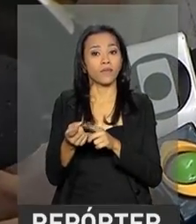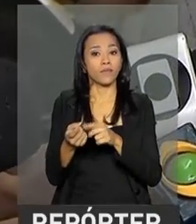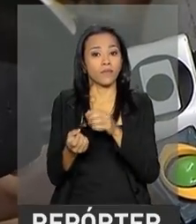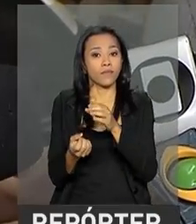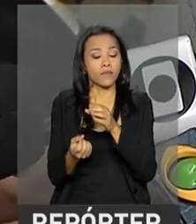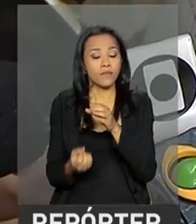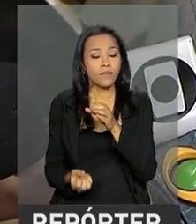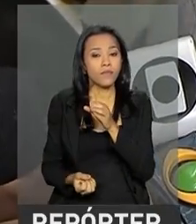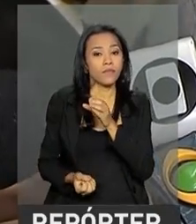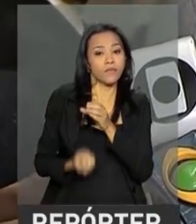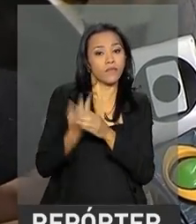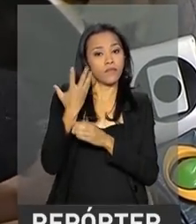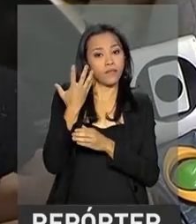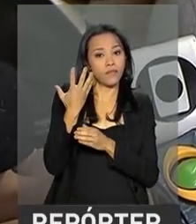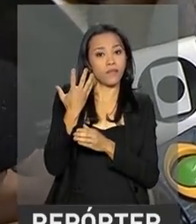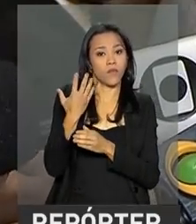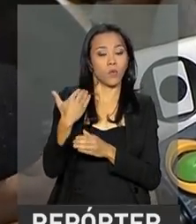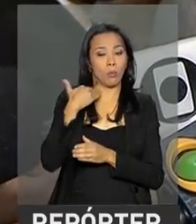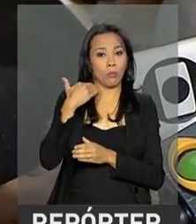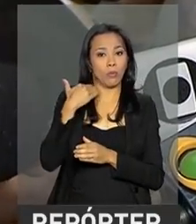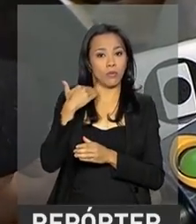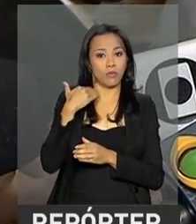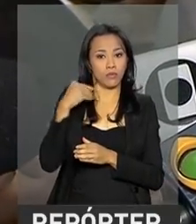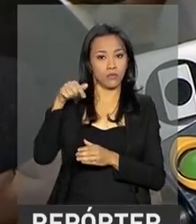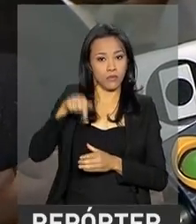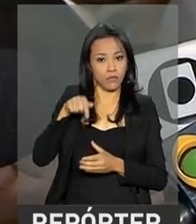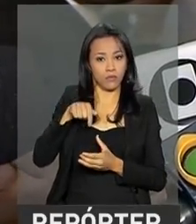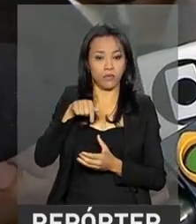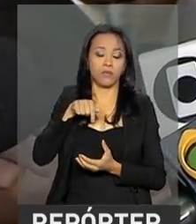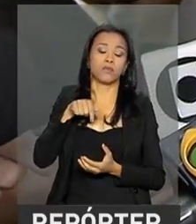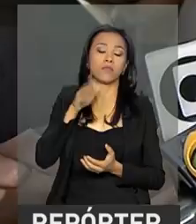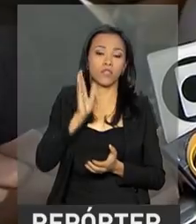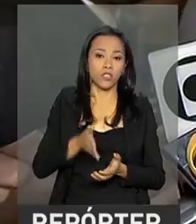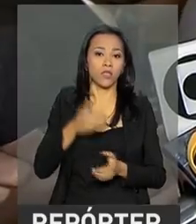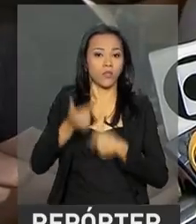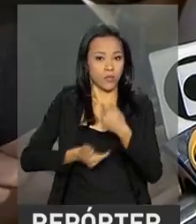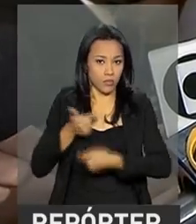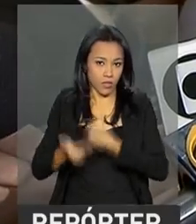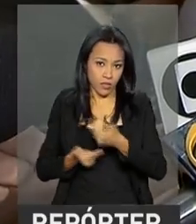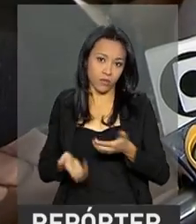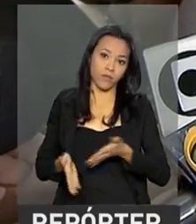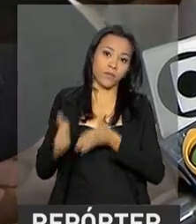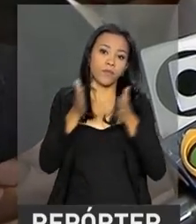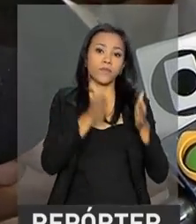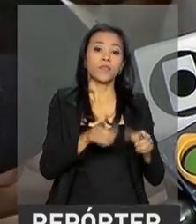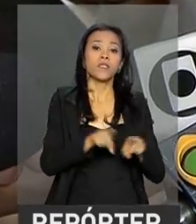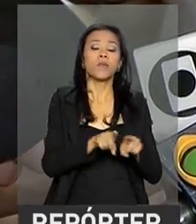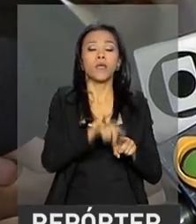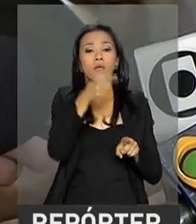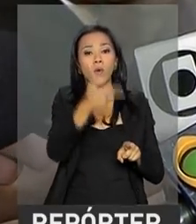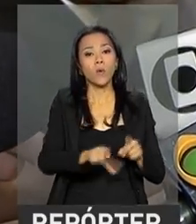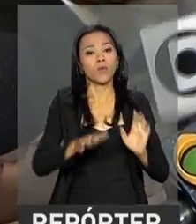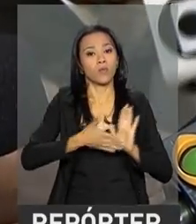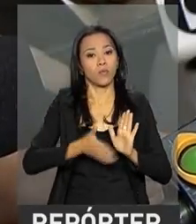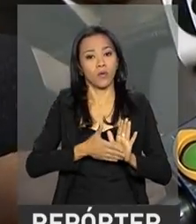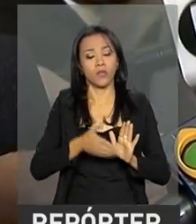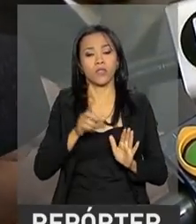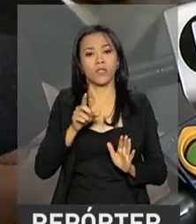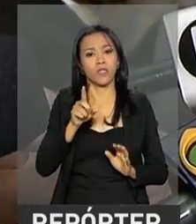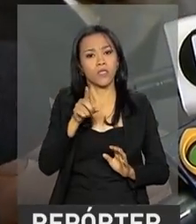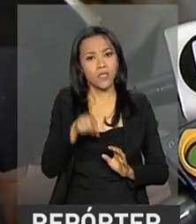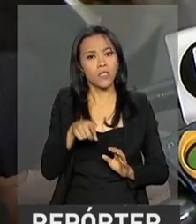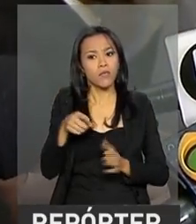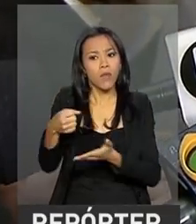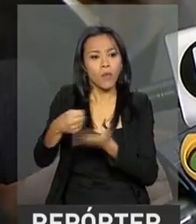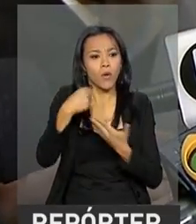de Desenvolvimento do Brasil. Isso já está sendo trabalhado. Também propusemos uma coisa que eu verifiquei que ganhou